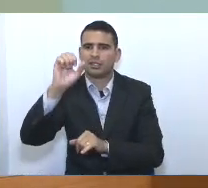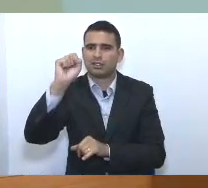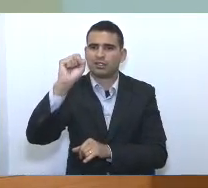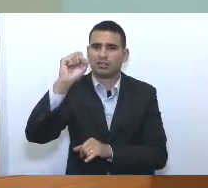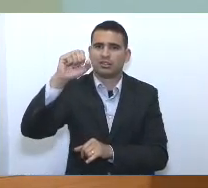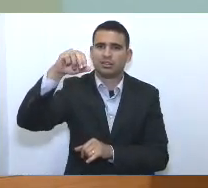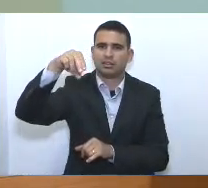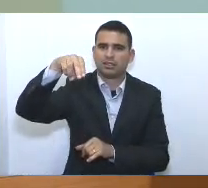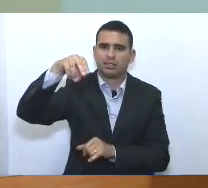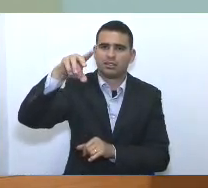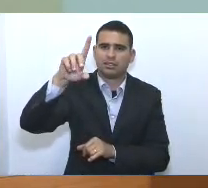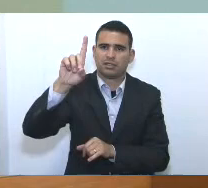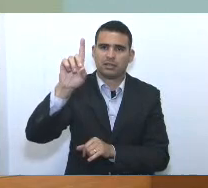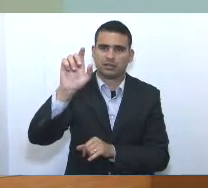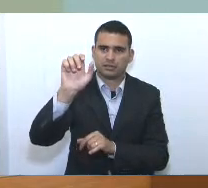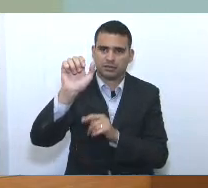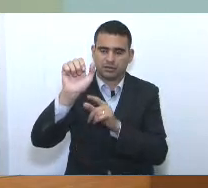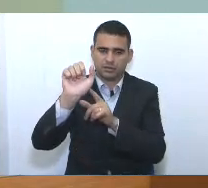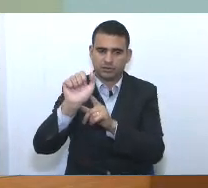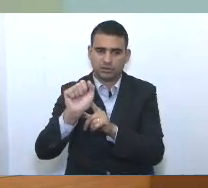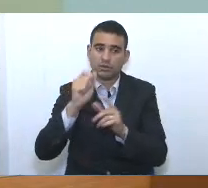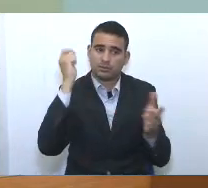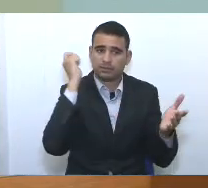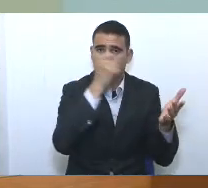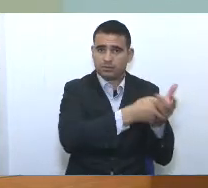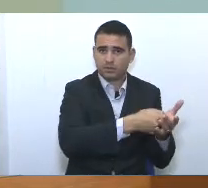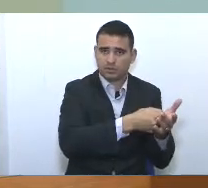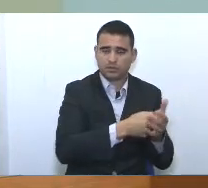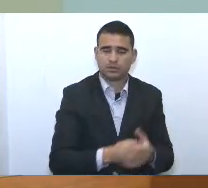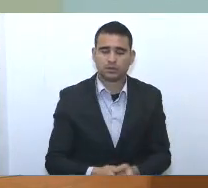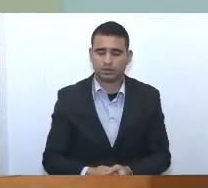foi leiloado pela justiça,